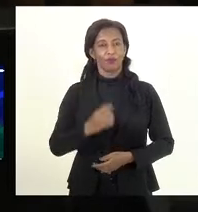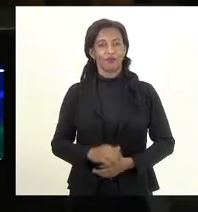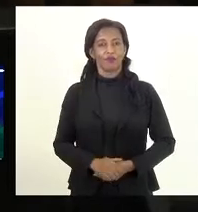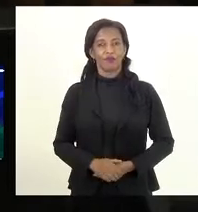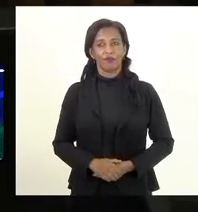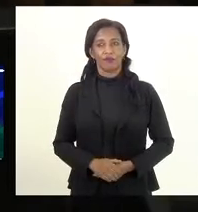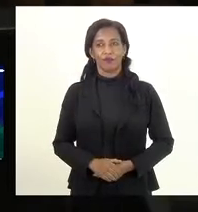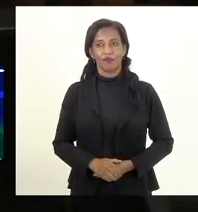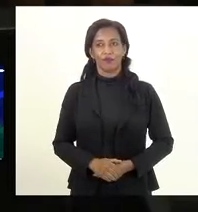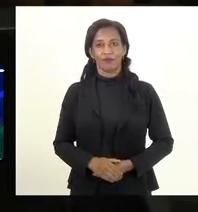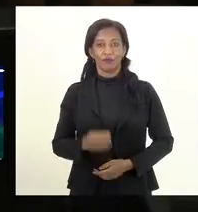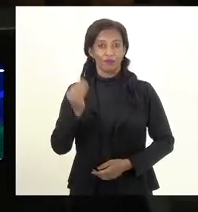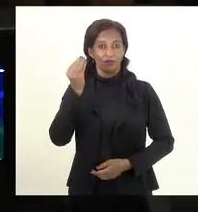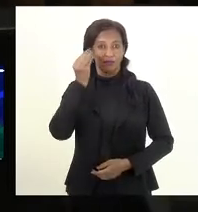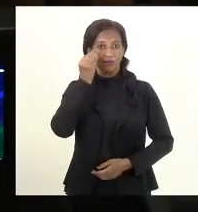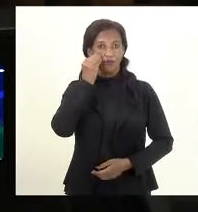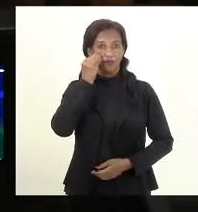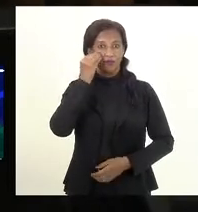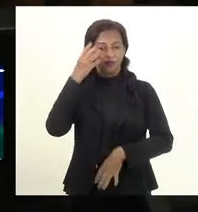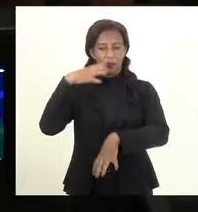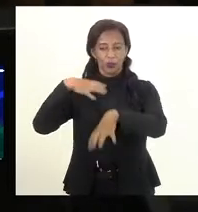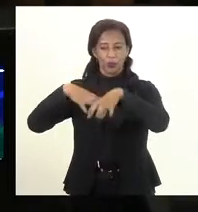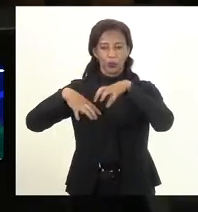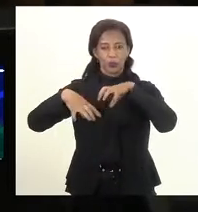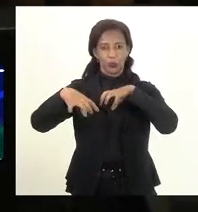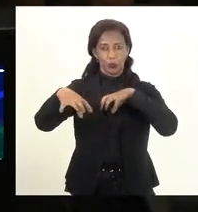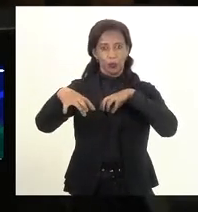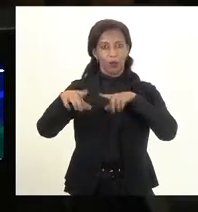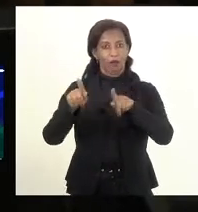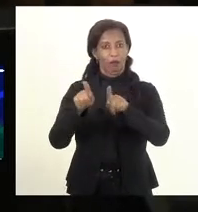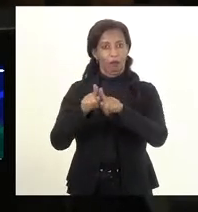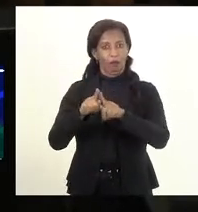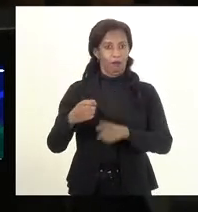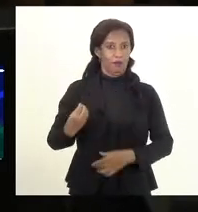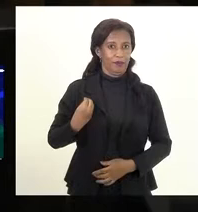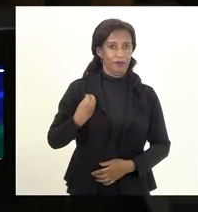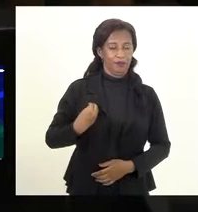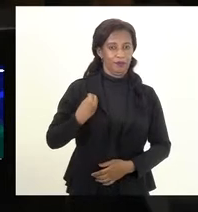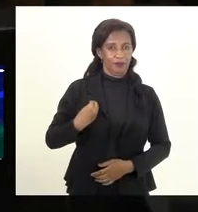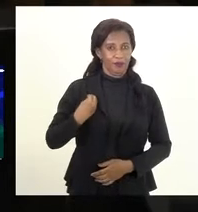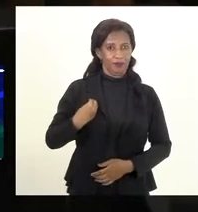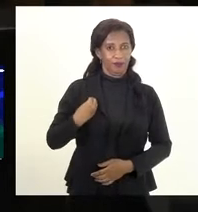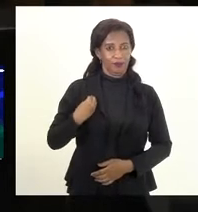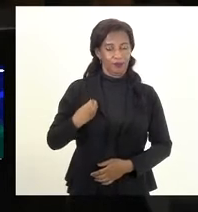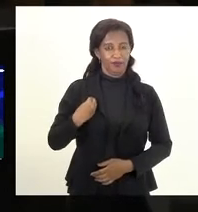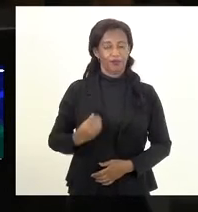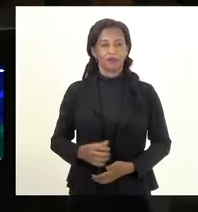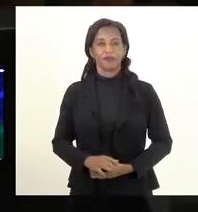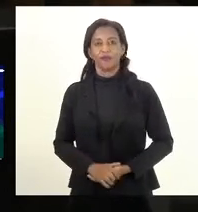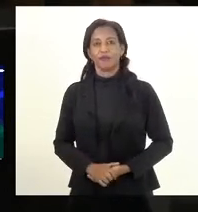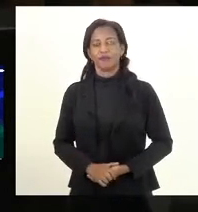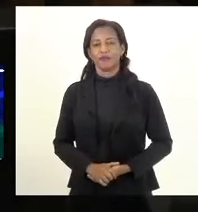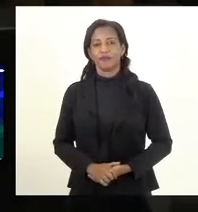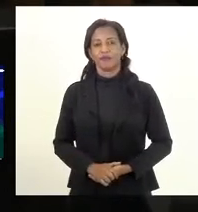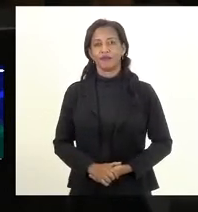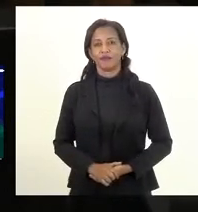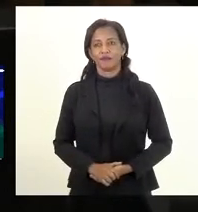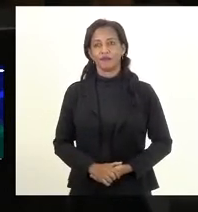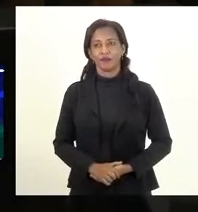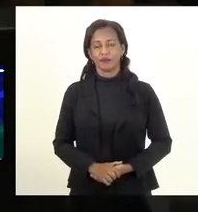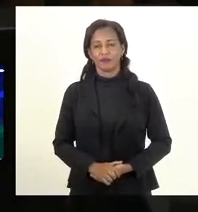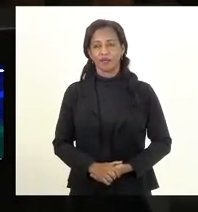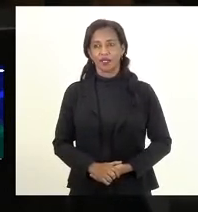que nos assiste de forma presencial ou de forma remota